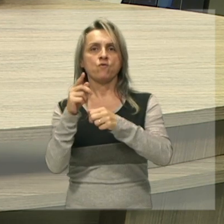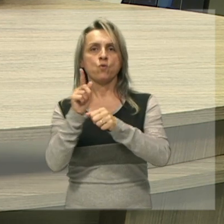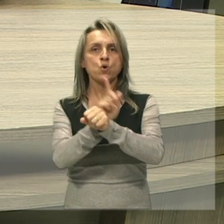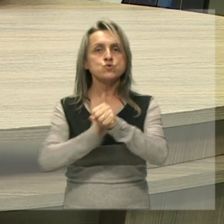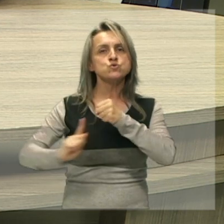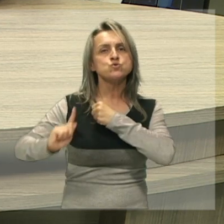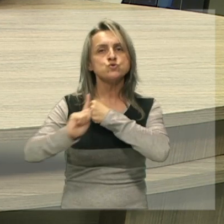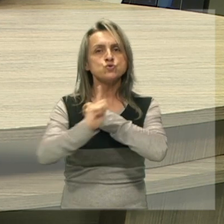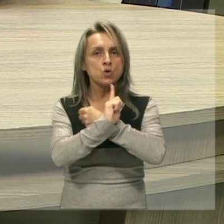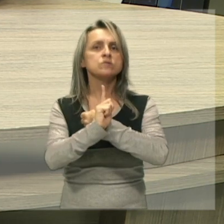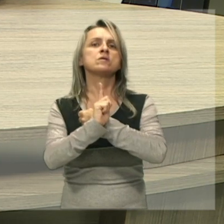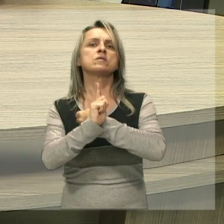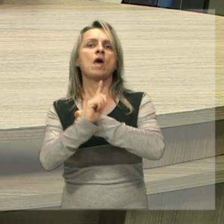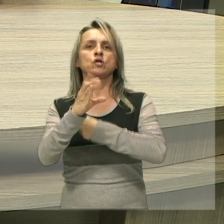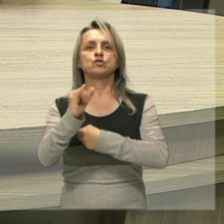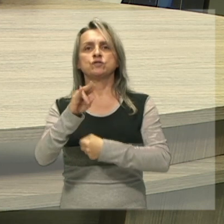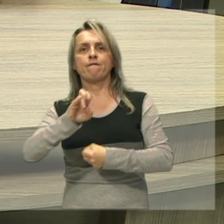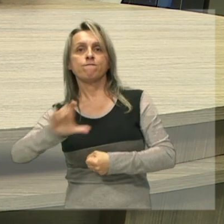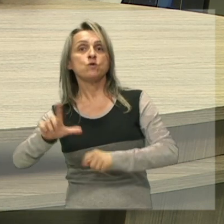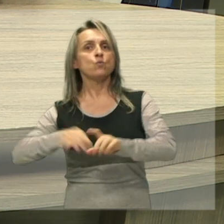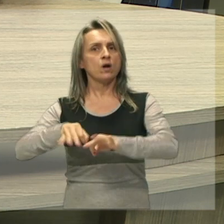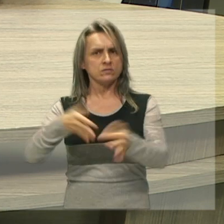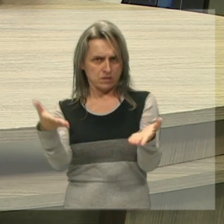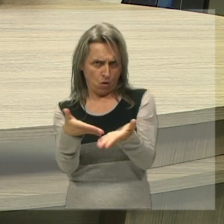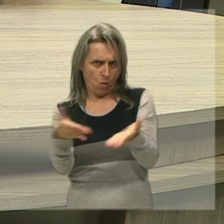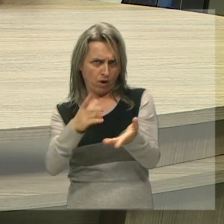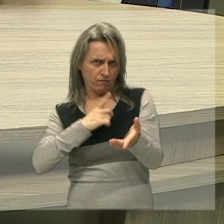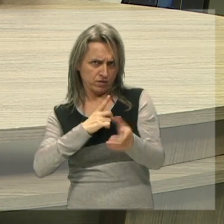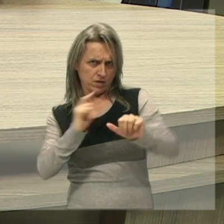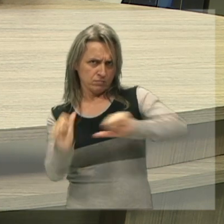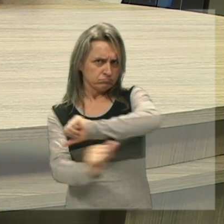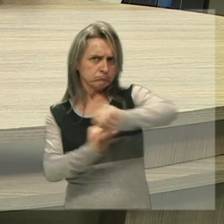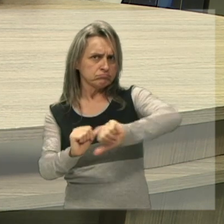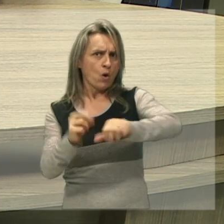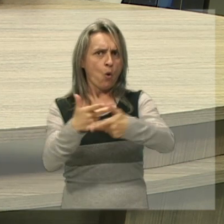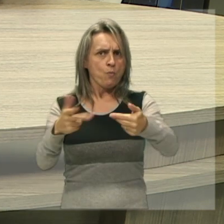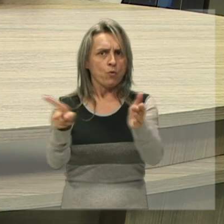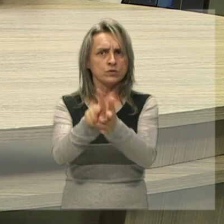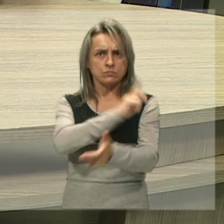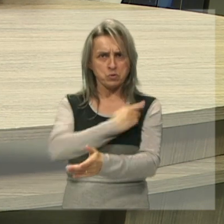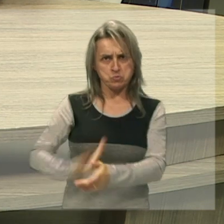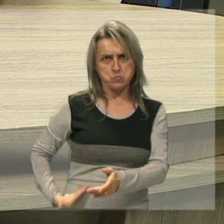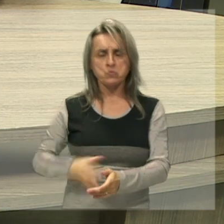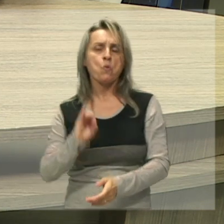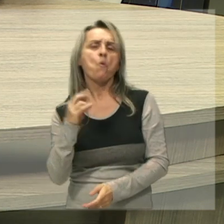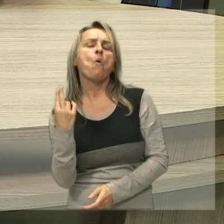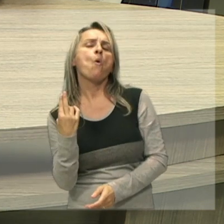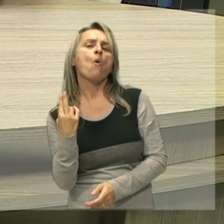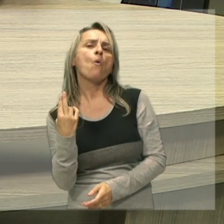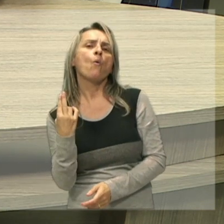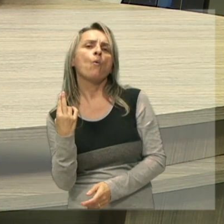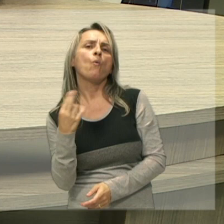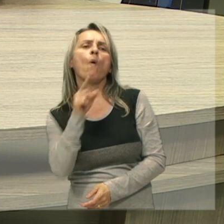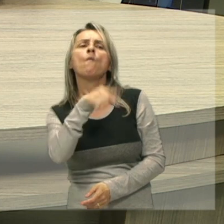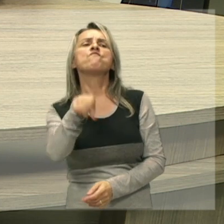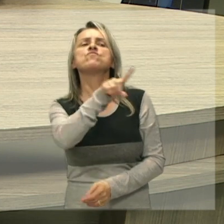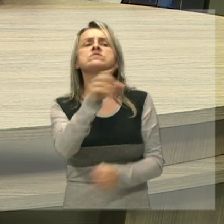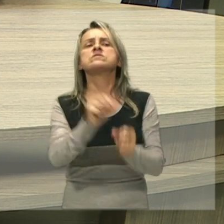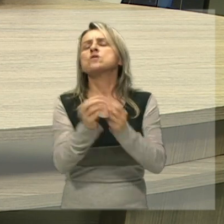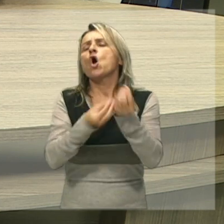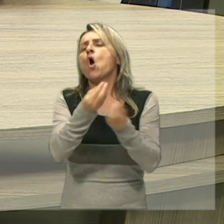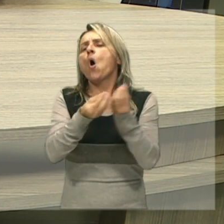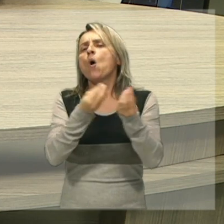representação que vai ser direta do governo ou vocês não têm esse tipo de alternância? Sempre a presidência